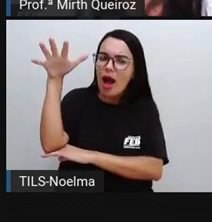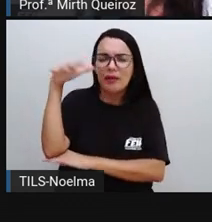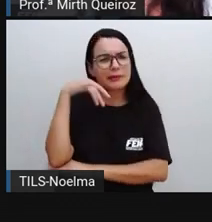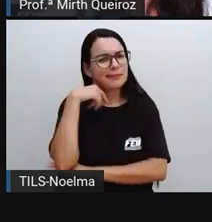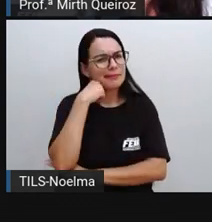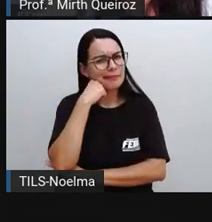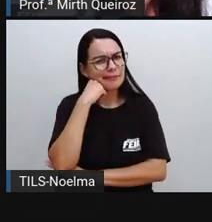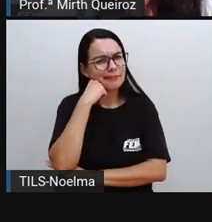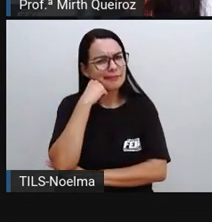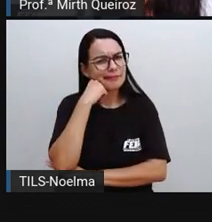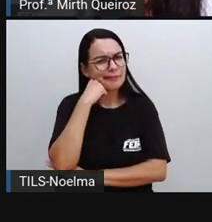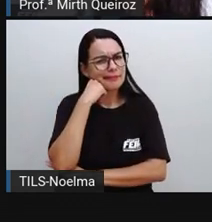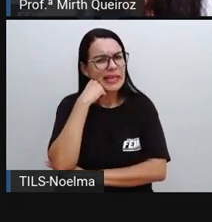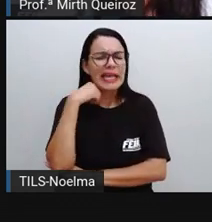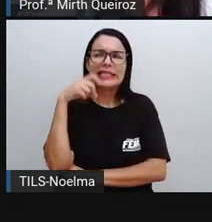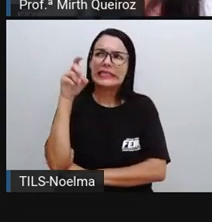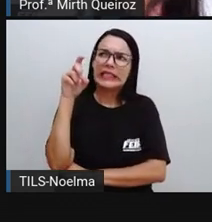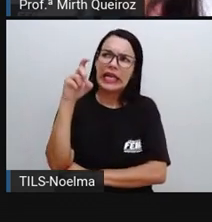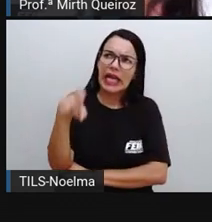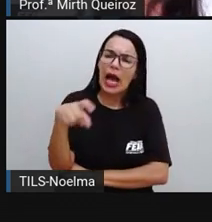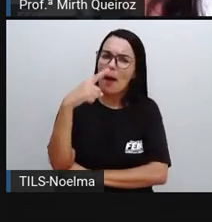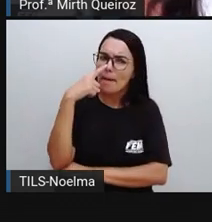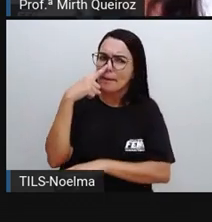Será mesmo sobre bruxas?